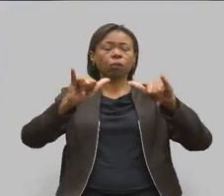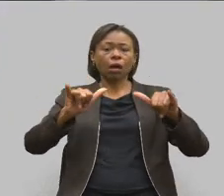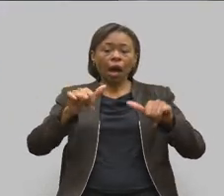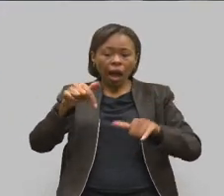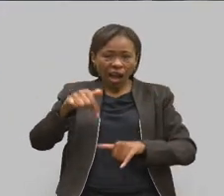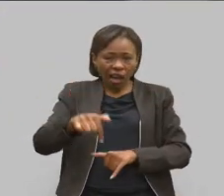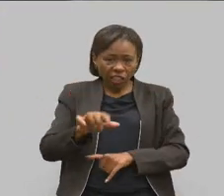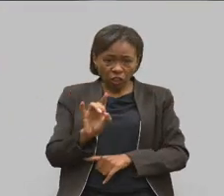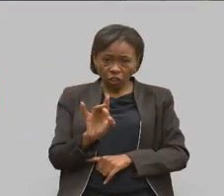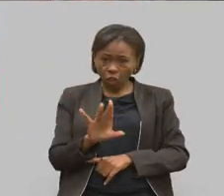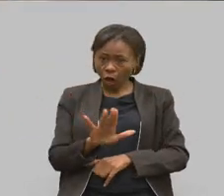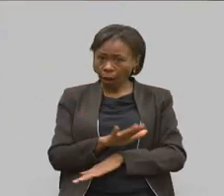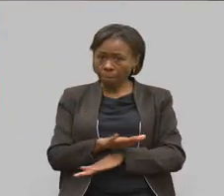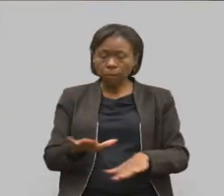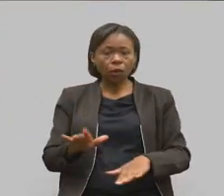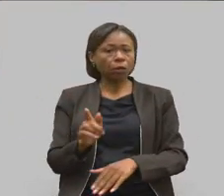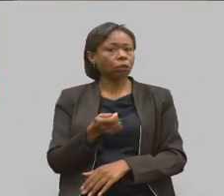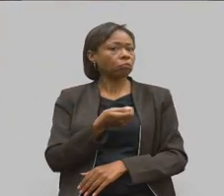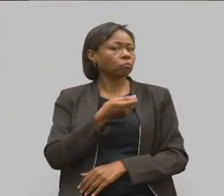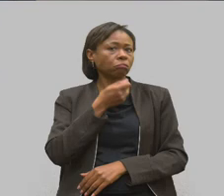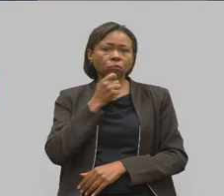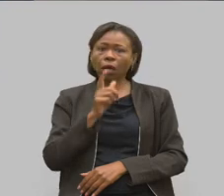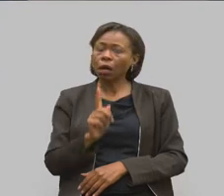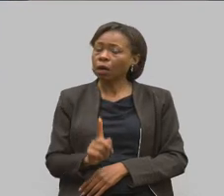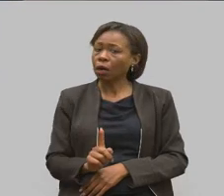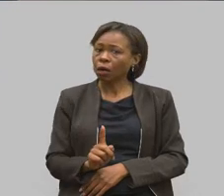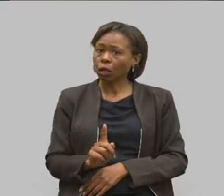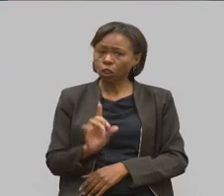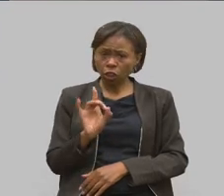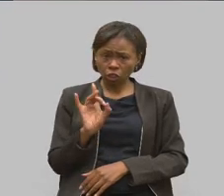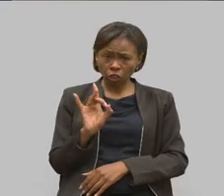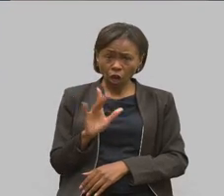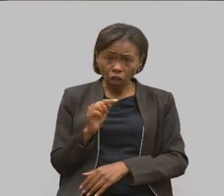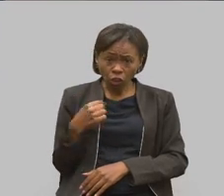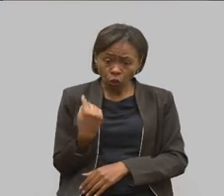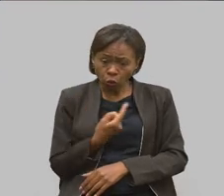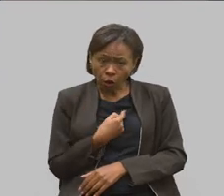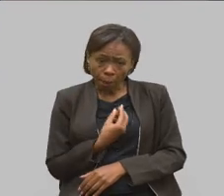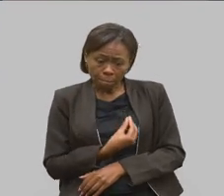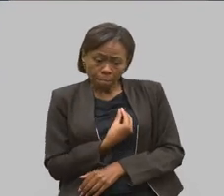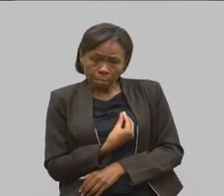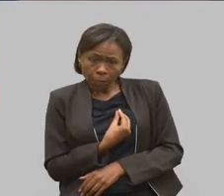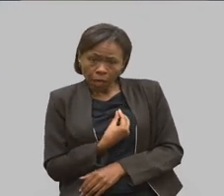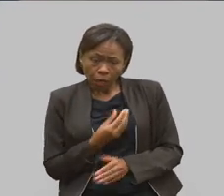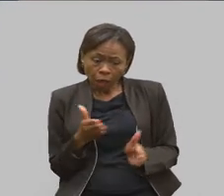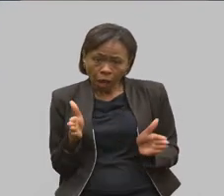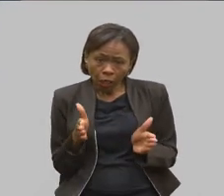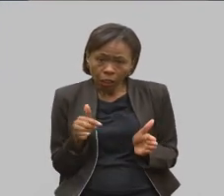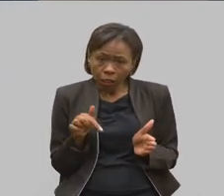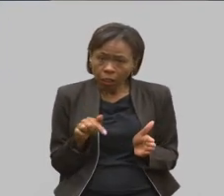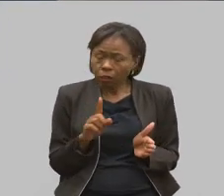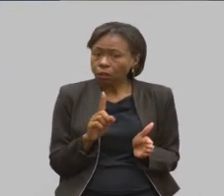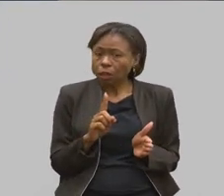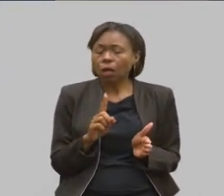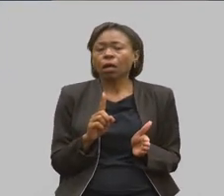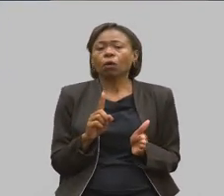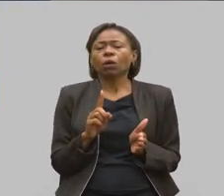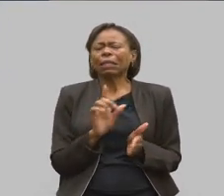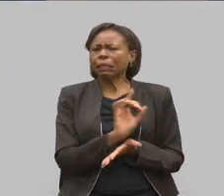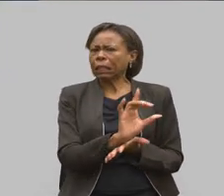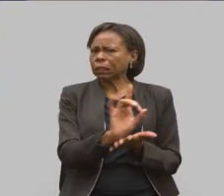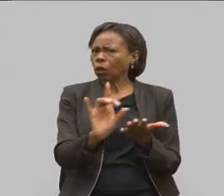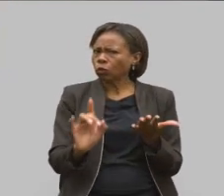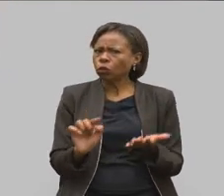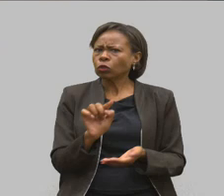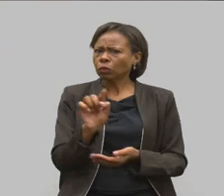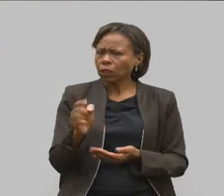e No Limiar da porta ou só de nós que estamos presentes e cada uma da contribuição dos Senhores e